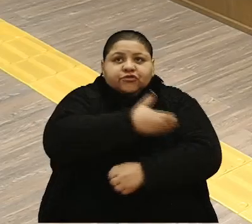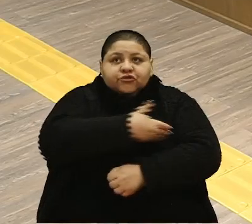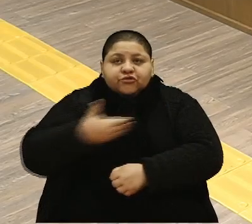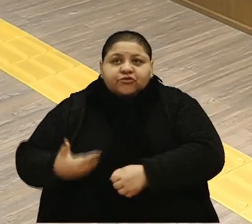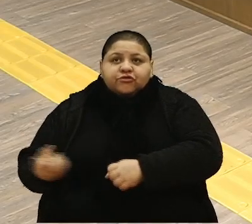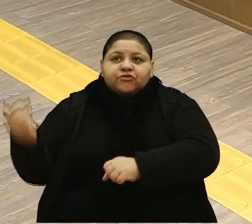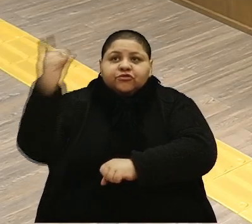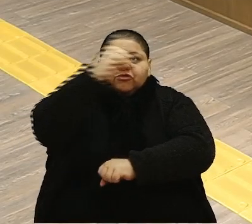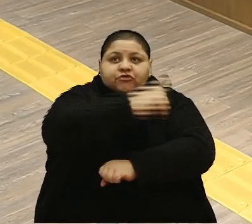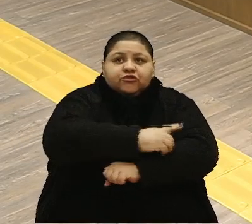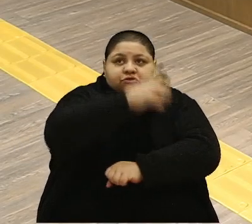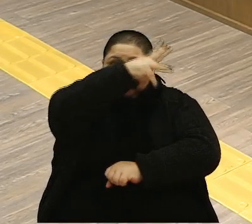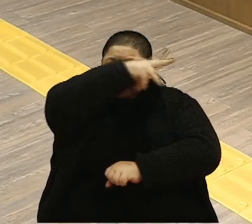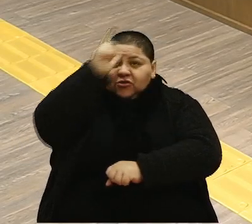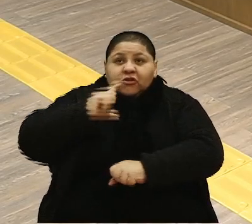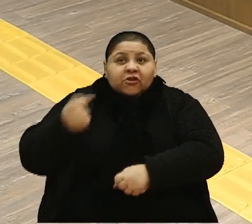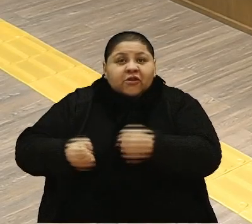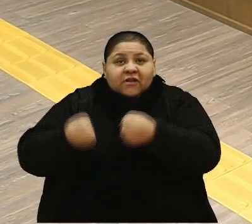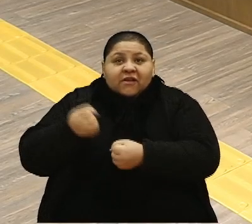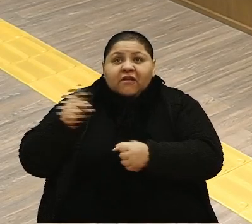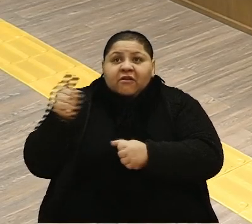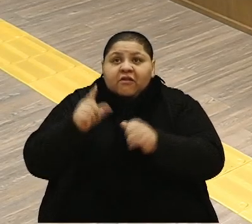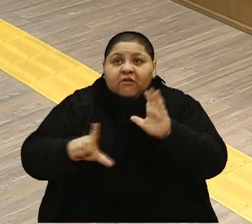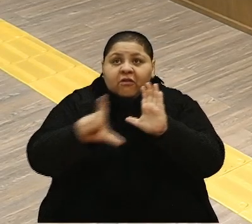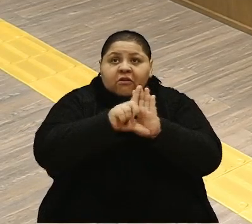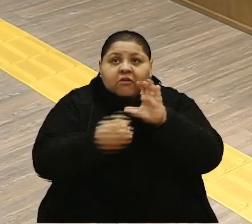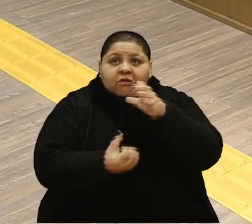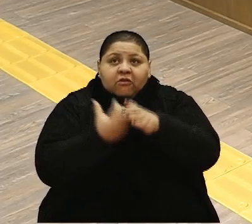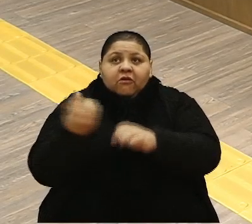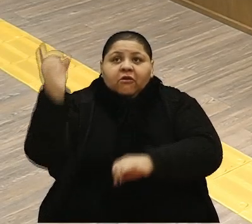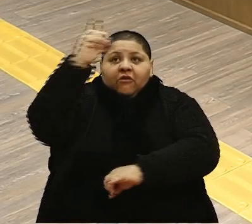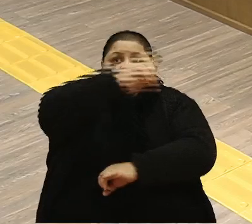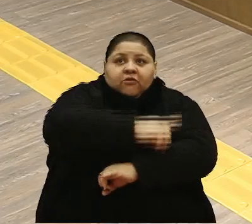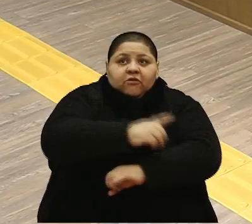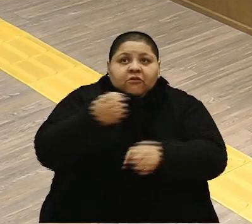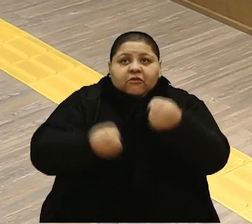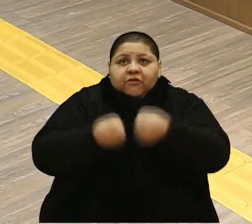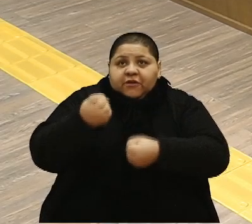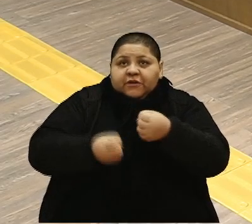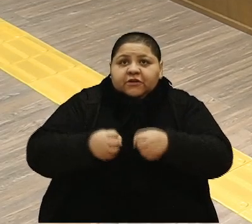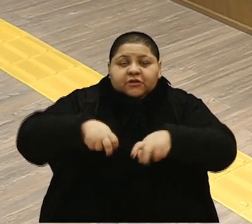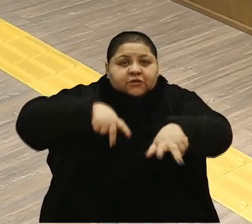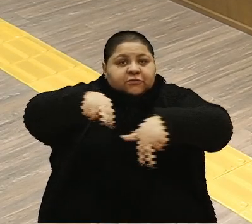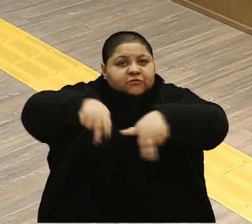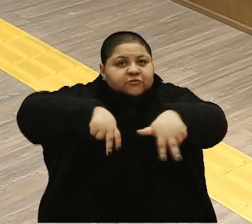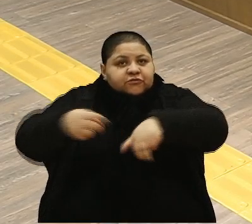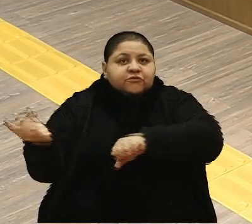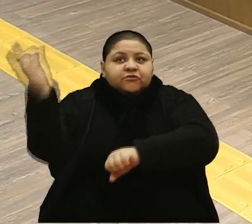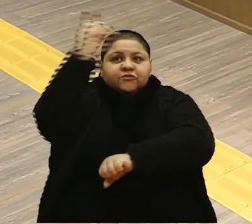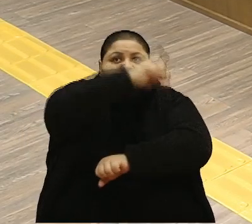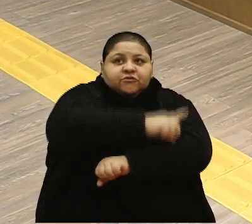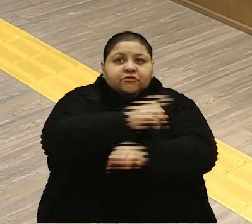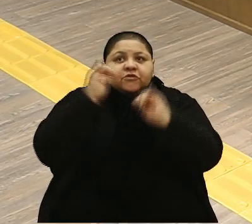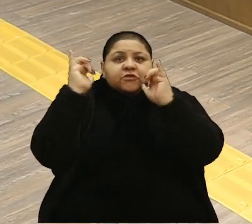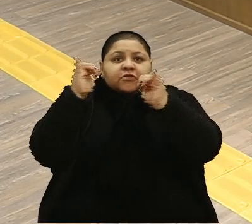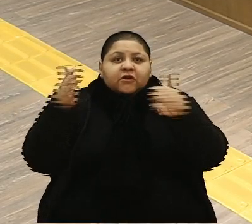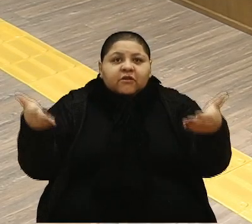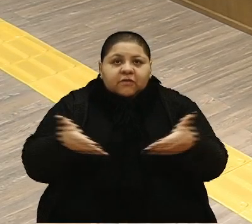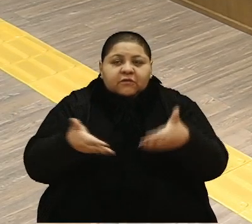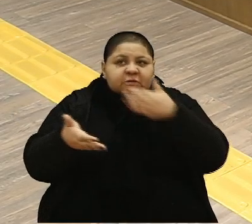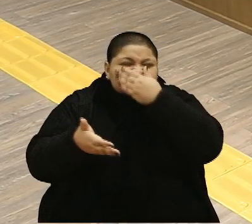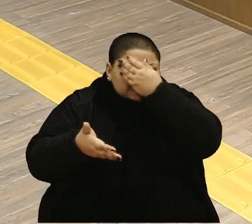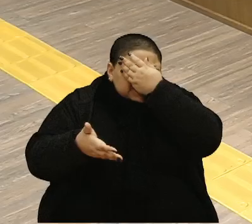dia municipal sem carro. Então, era uma lei que instituía o Dia Municipal Sem Carro, o Dia Municipal do Pedestre, o Dia Municipal do Transporte Coletivo, e agora há